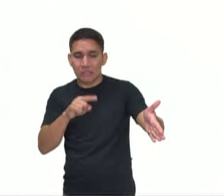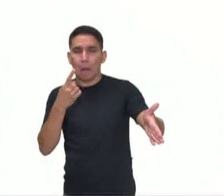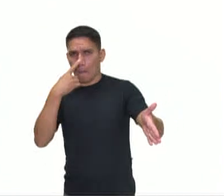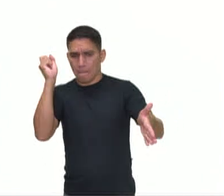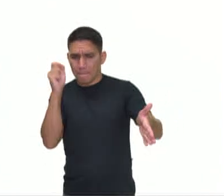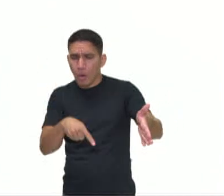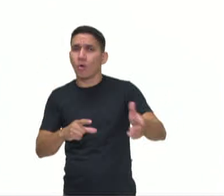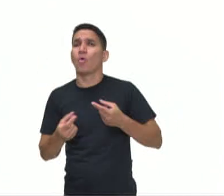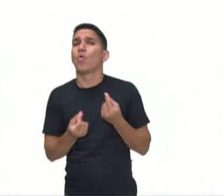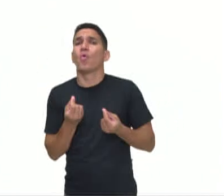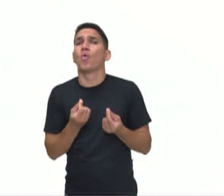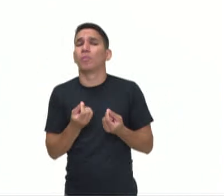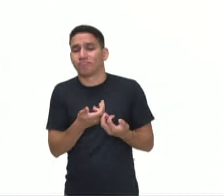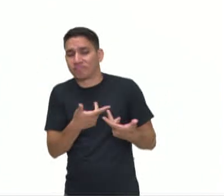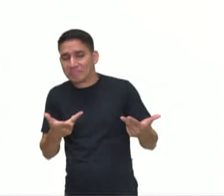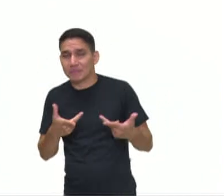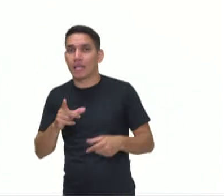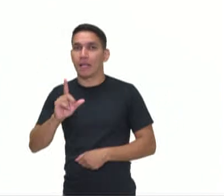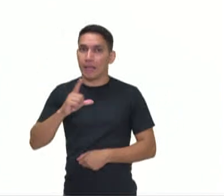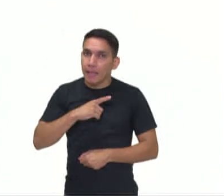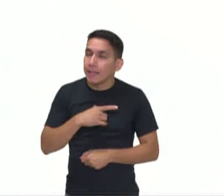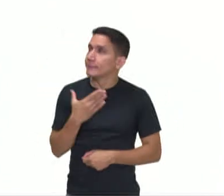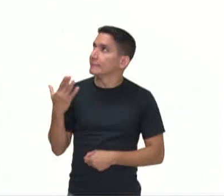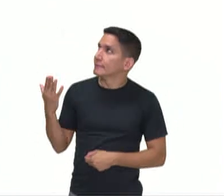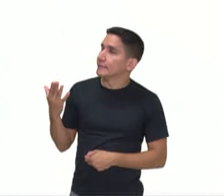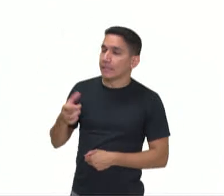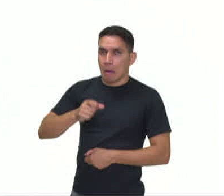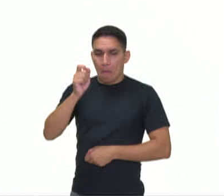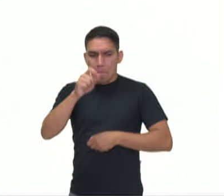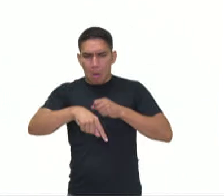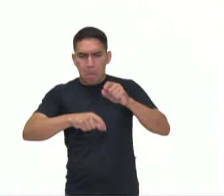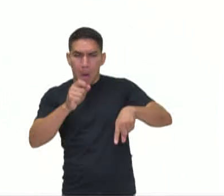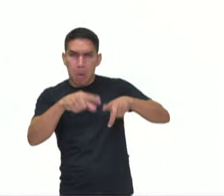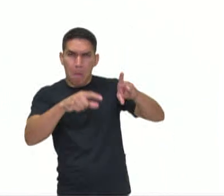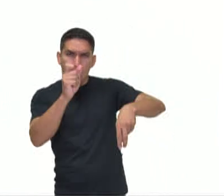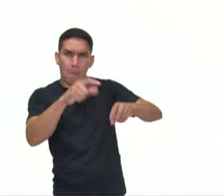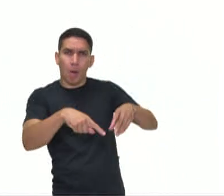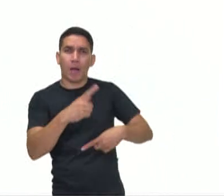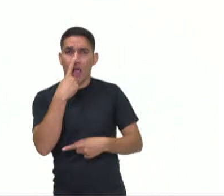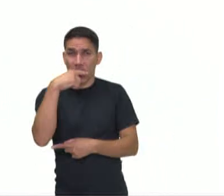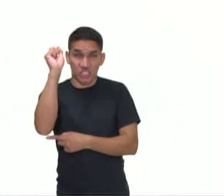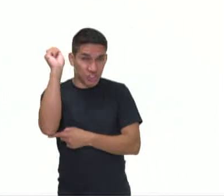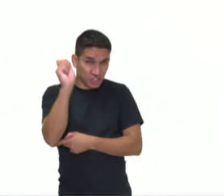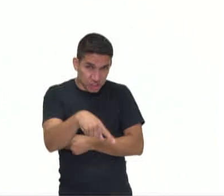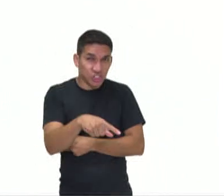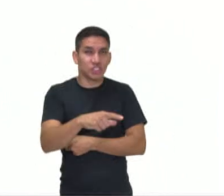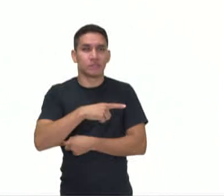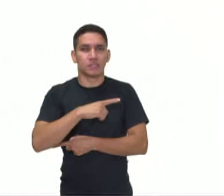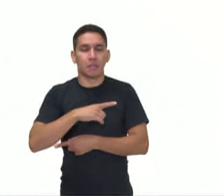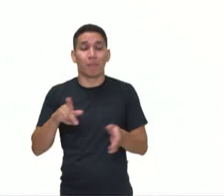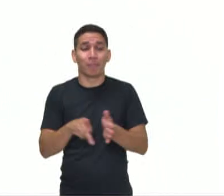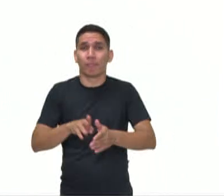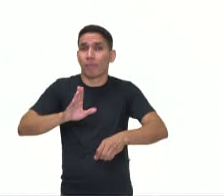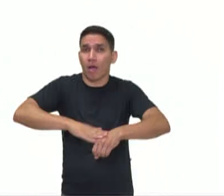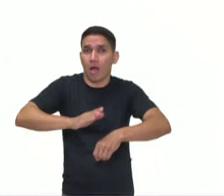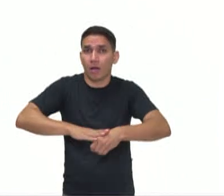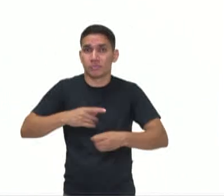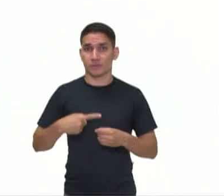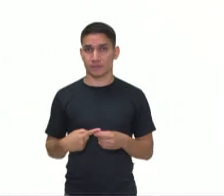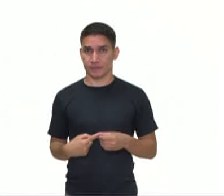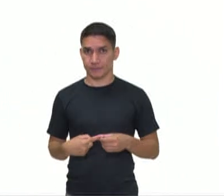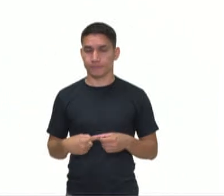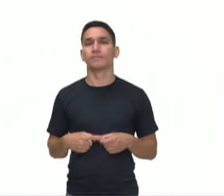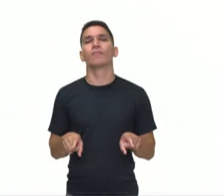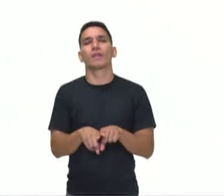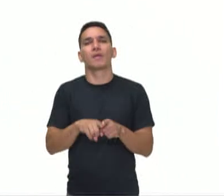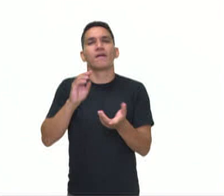várias formas. Uma delas é a excessiva poluição pela má destinação do lixo no espaço físico da própria cidade, além da falta